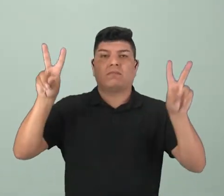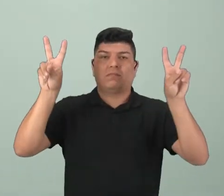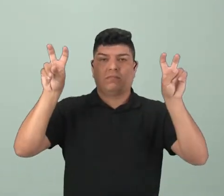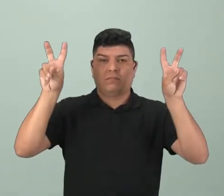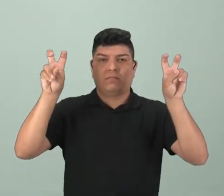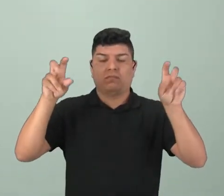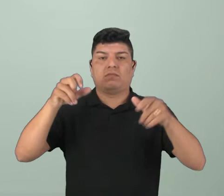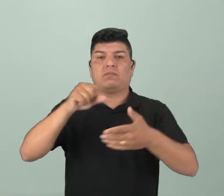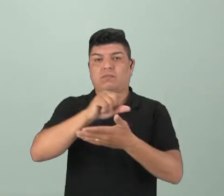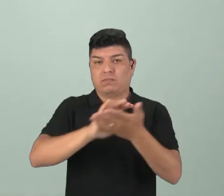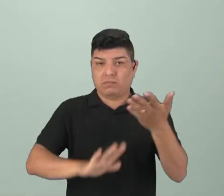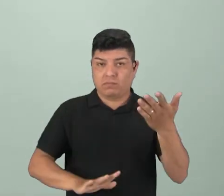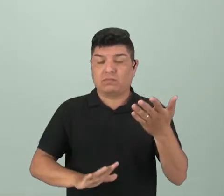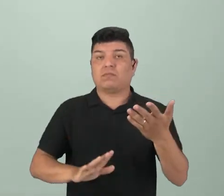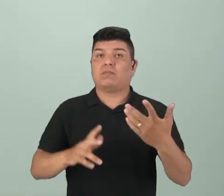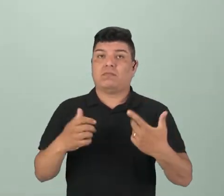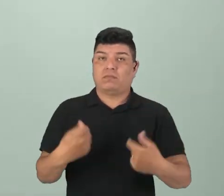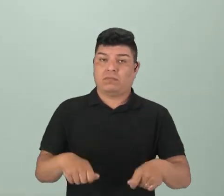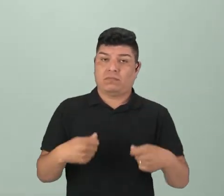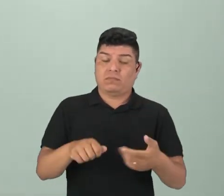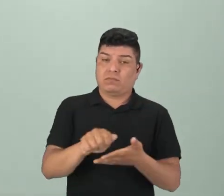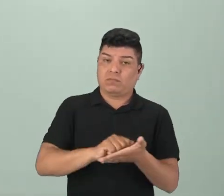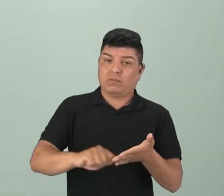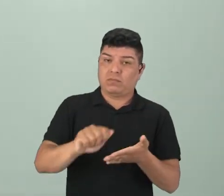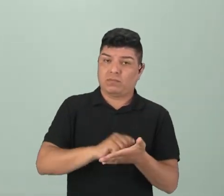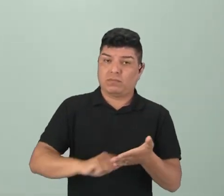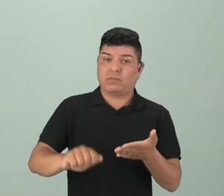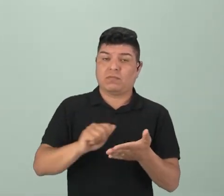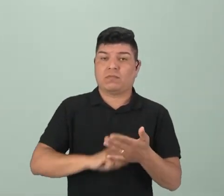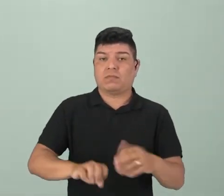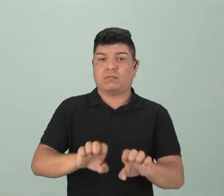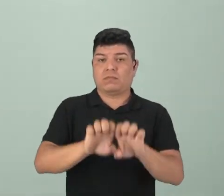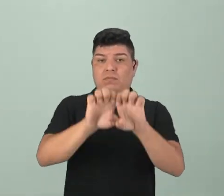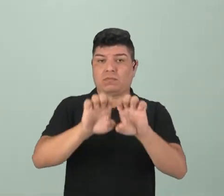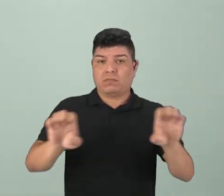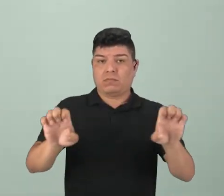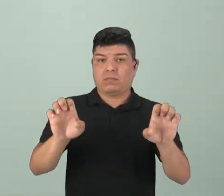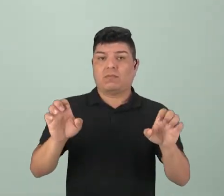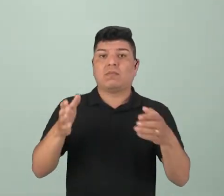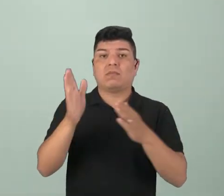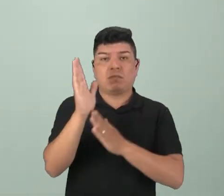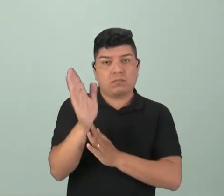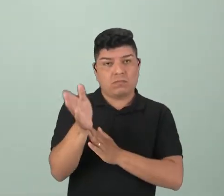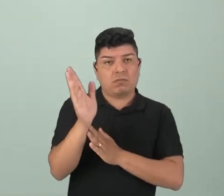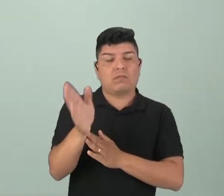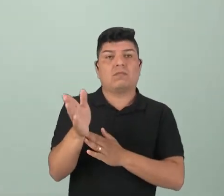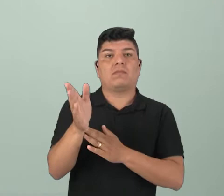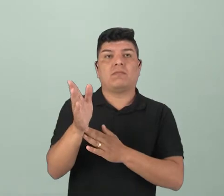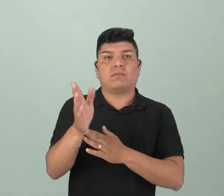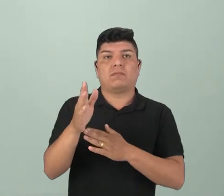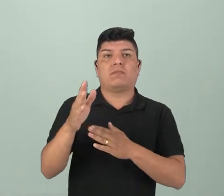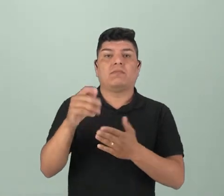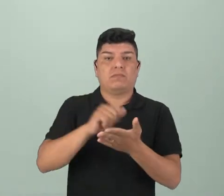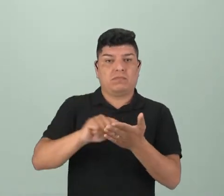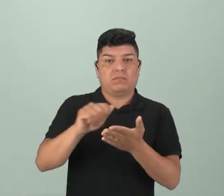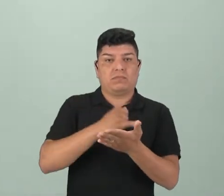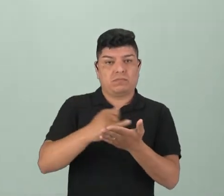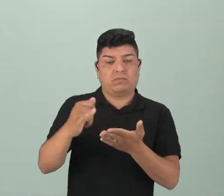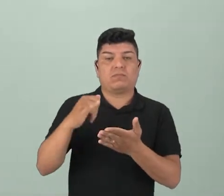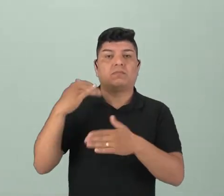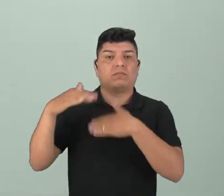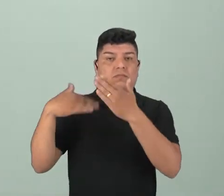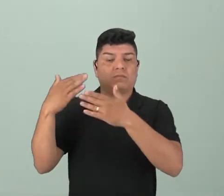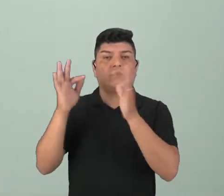assunto, né, um trabalho, alguma coisa, a escrita, a estrutura tem que seguir essa linha, introdução, desenvolvimento e conclusão. Por